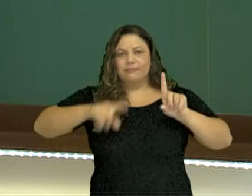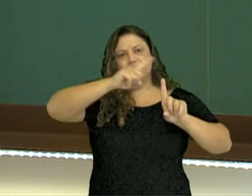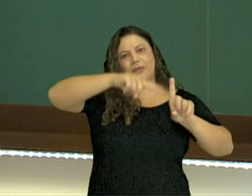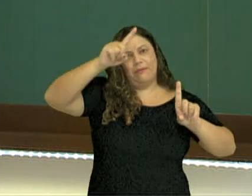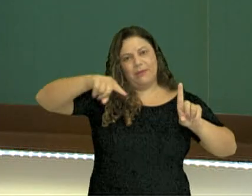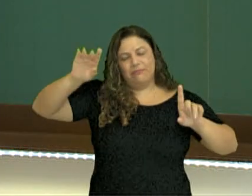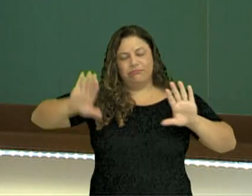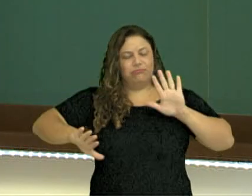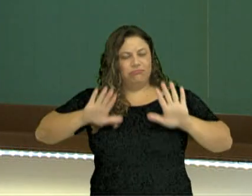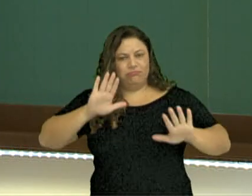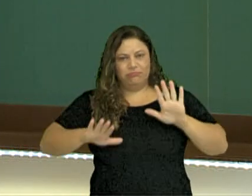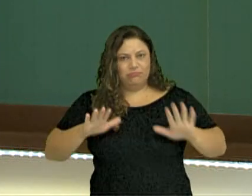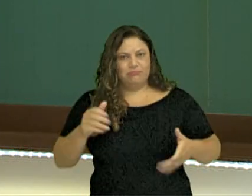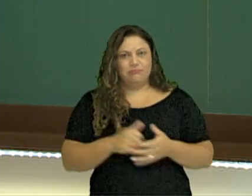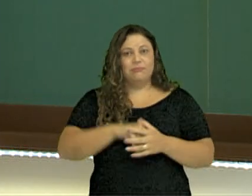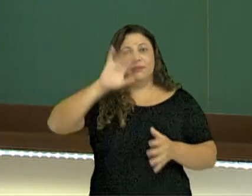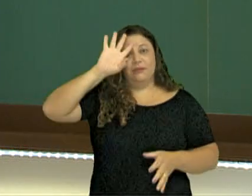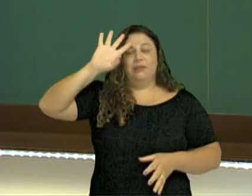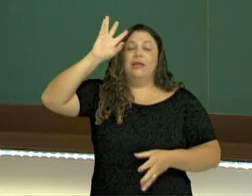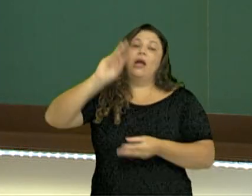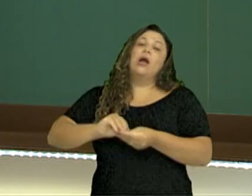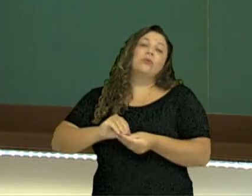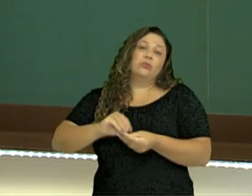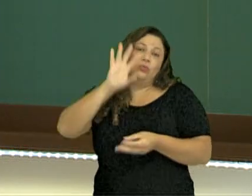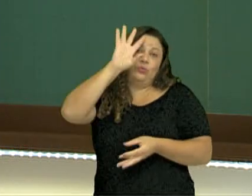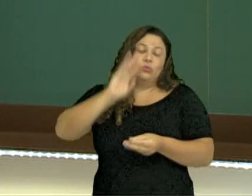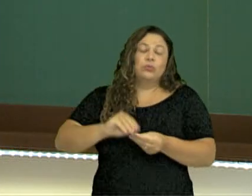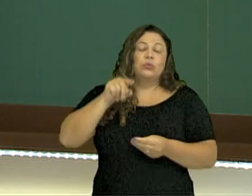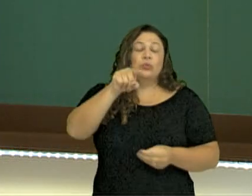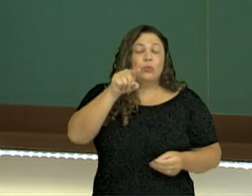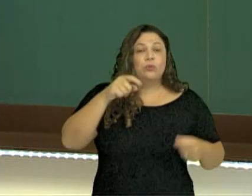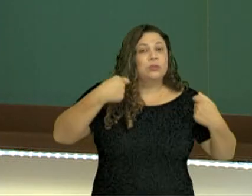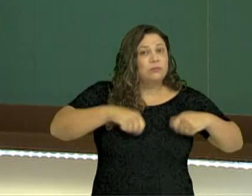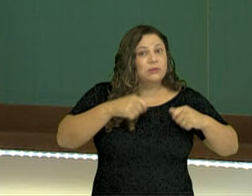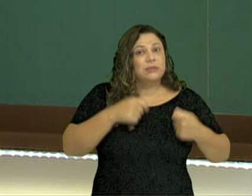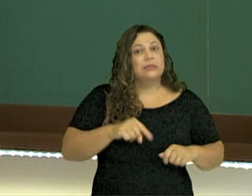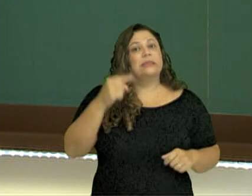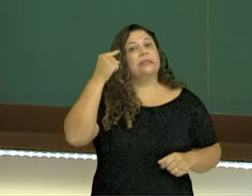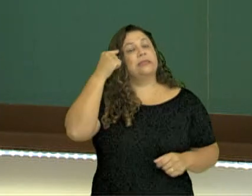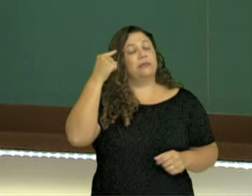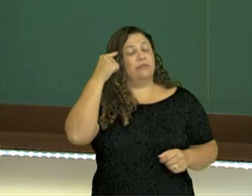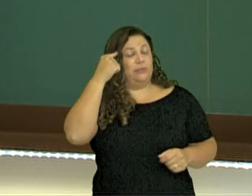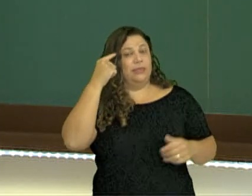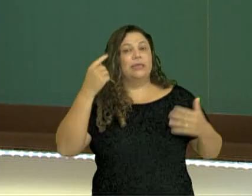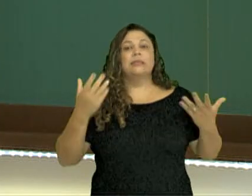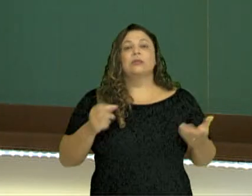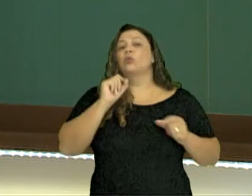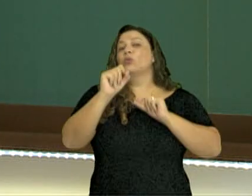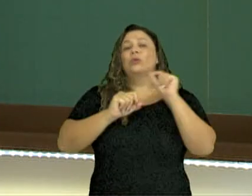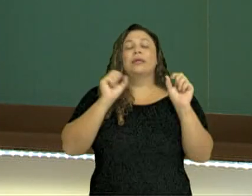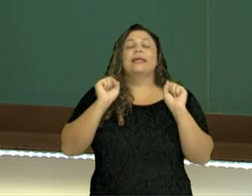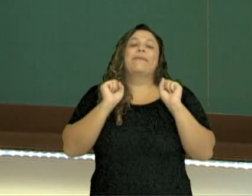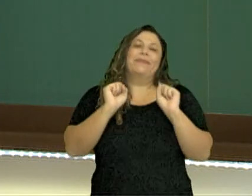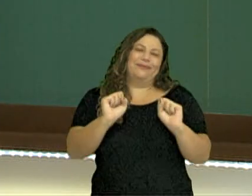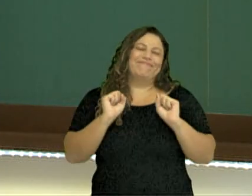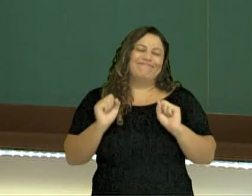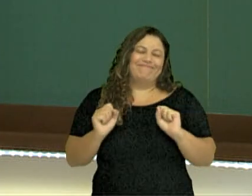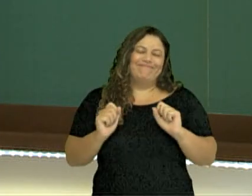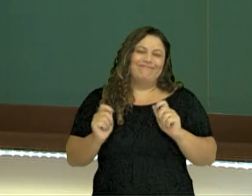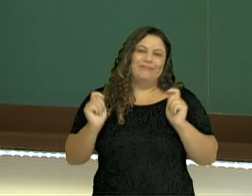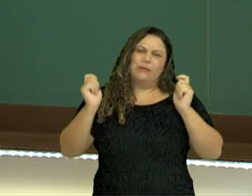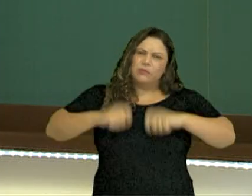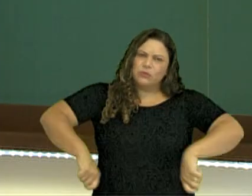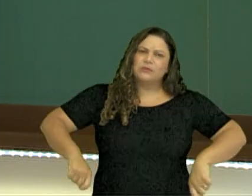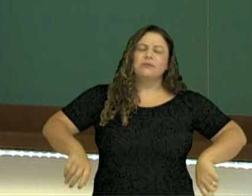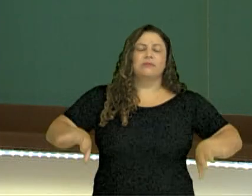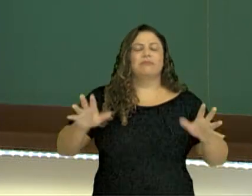de solução é uma solução que você tem que ver dentro da medida do que é mais possível para você. Mas dentro